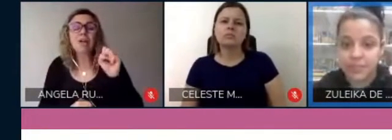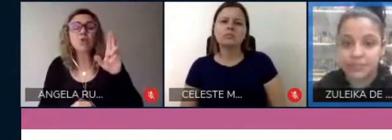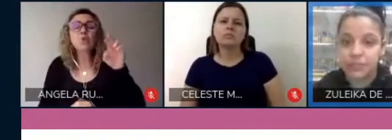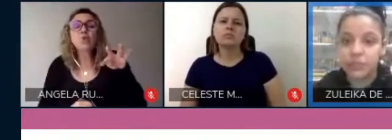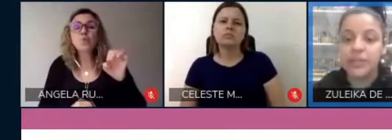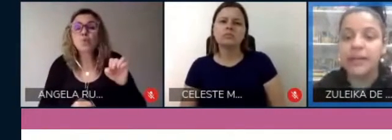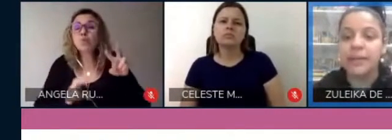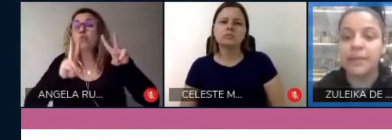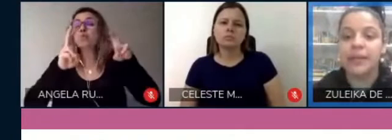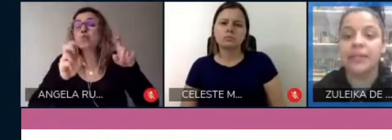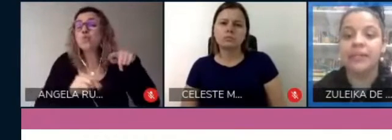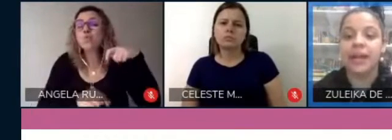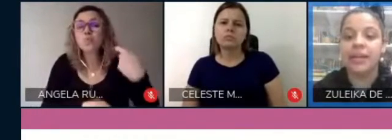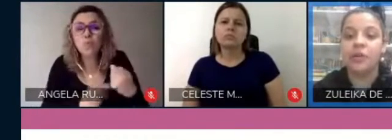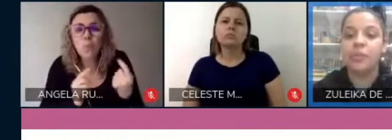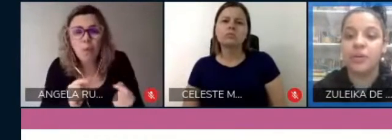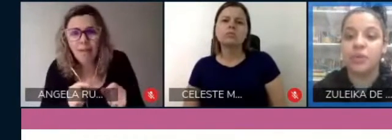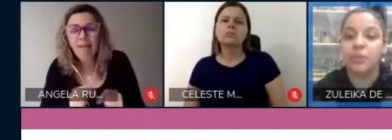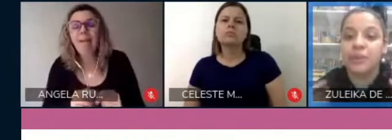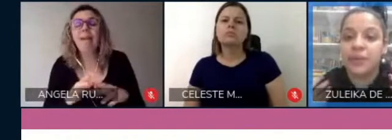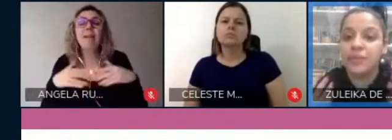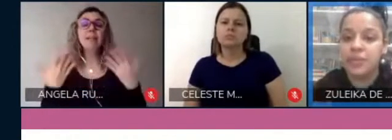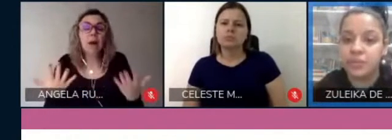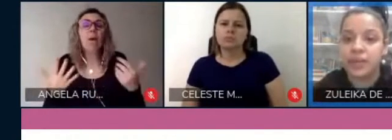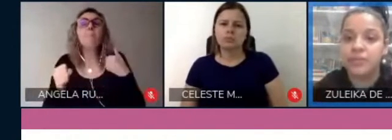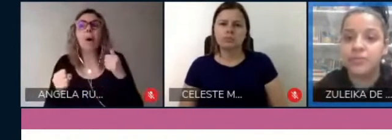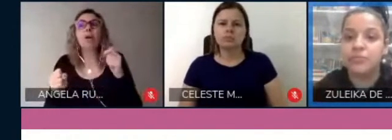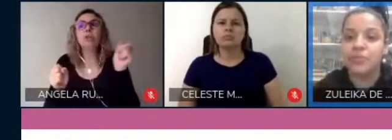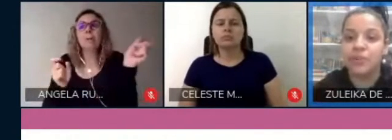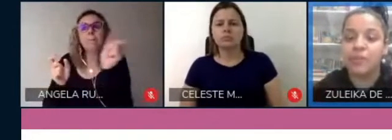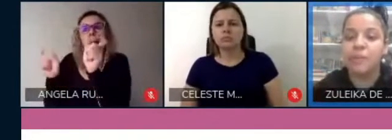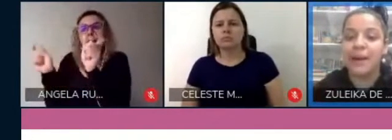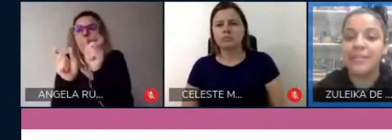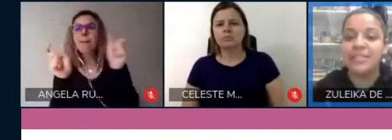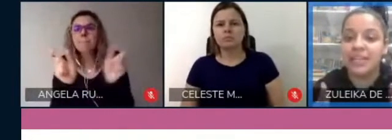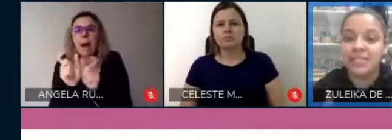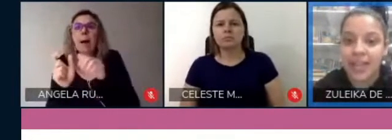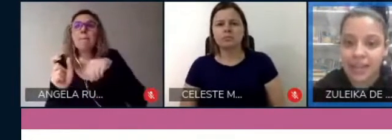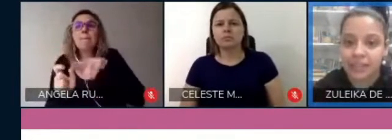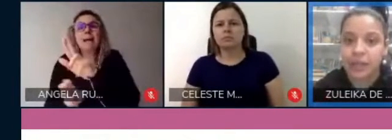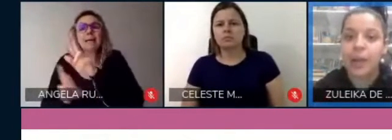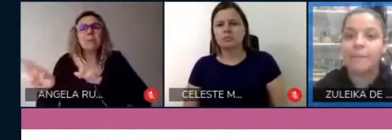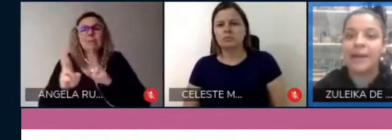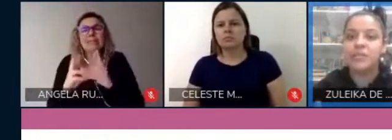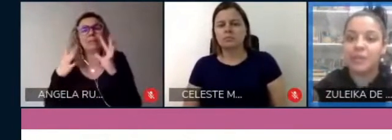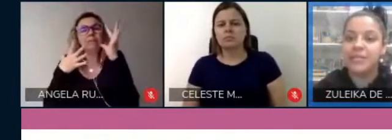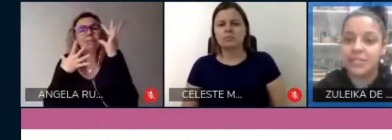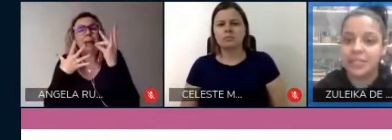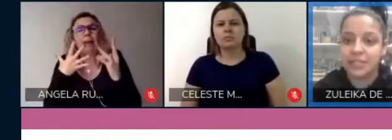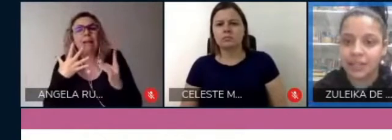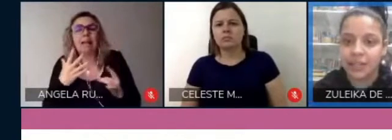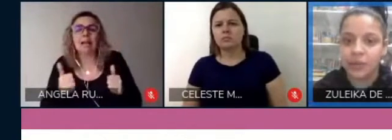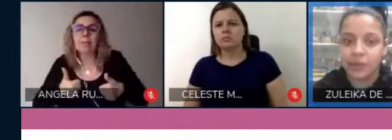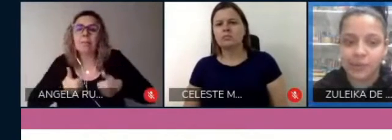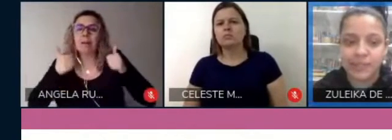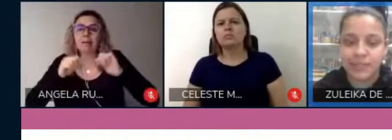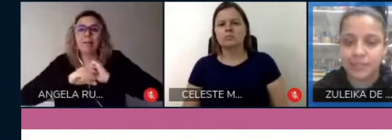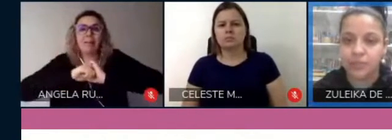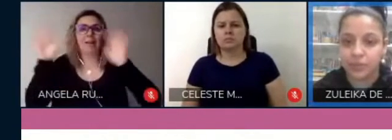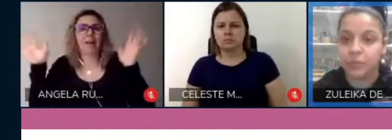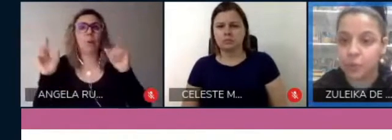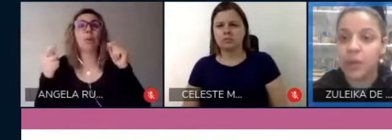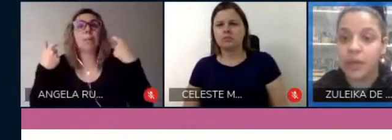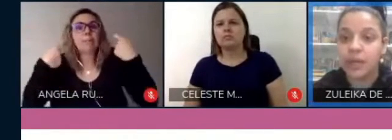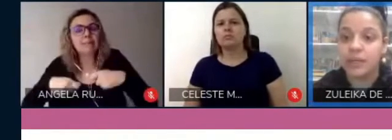que eu estou pesquisando, né? E aí eu posso obter os resultados de uma forma mais exata, mais precisa daquilo